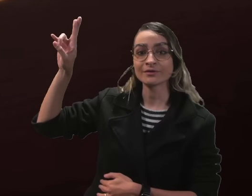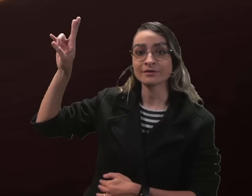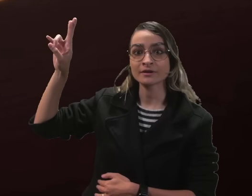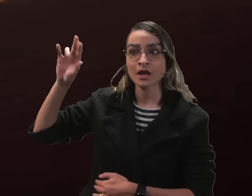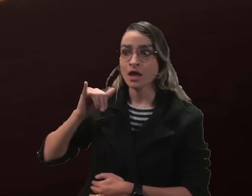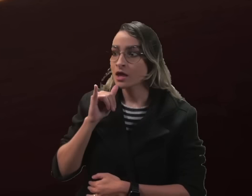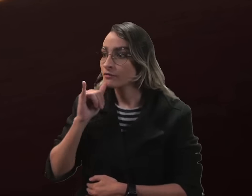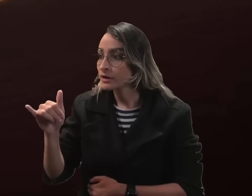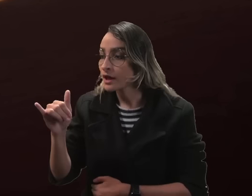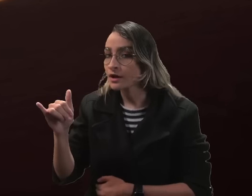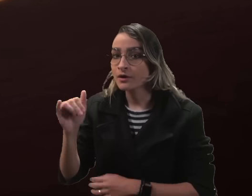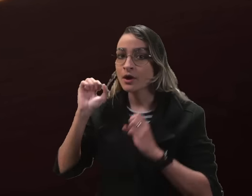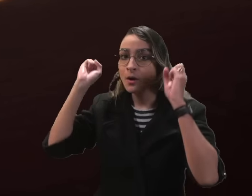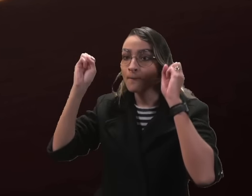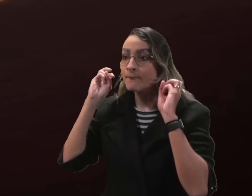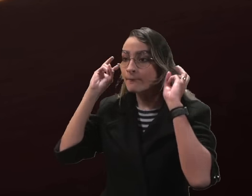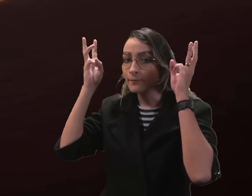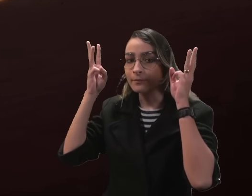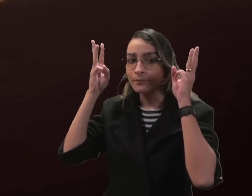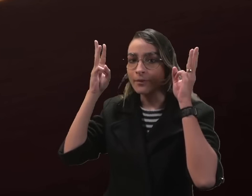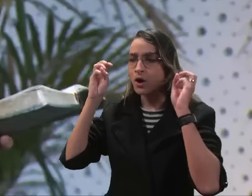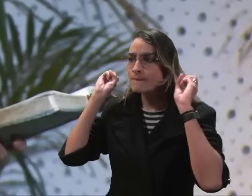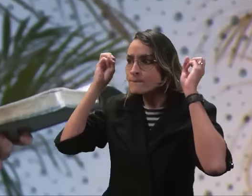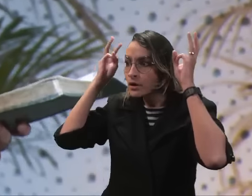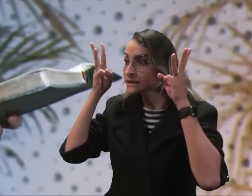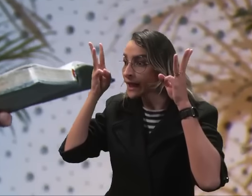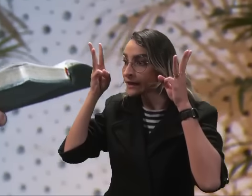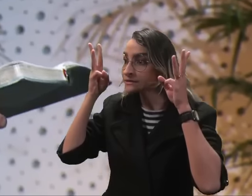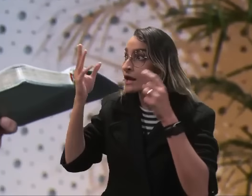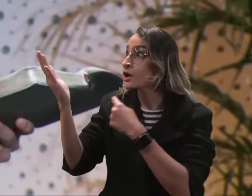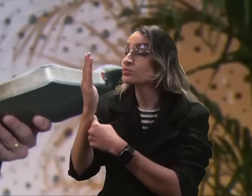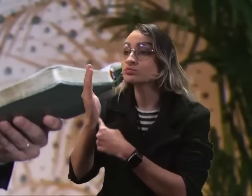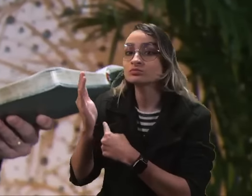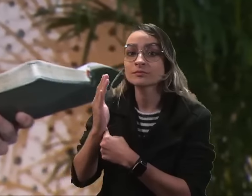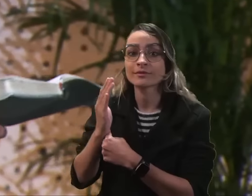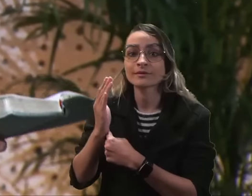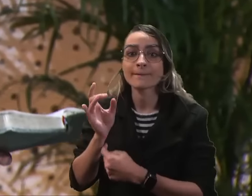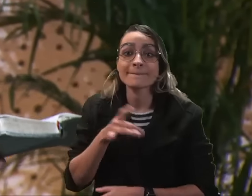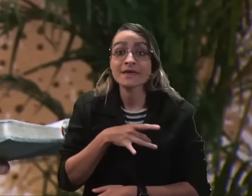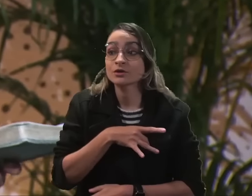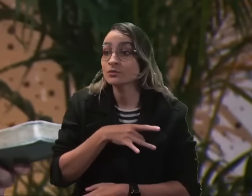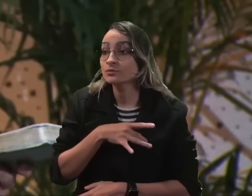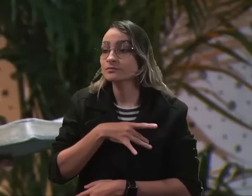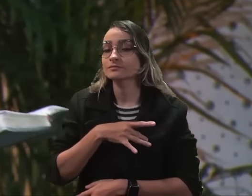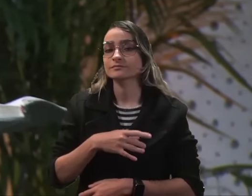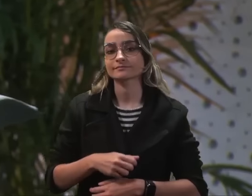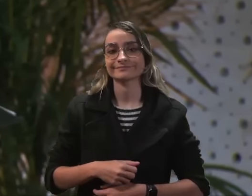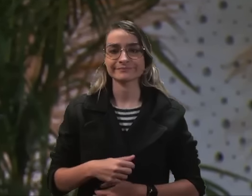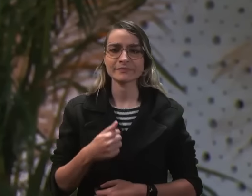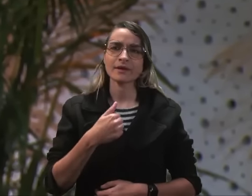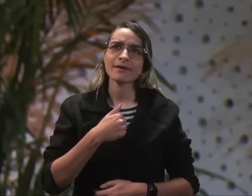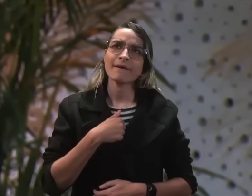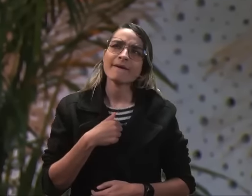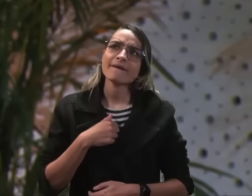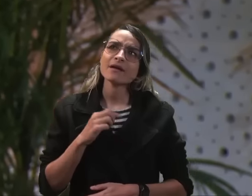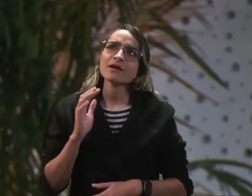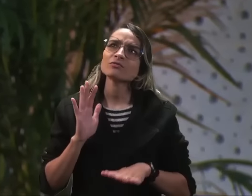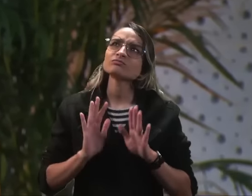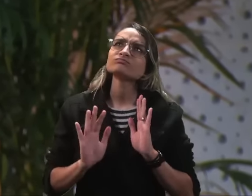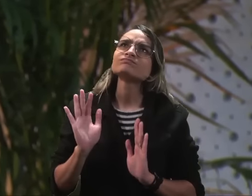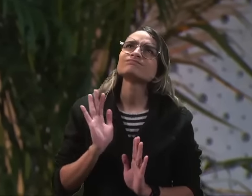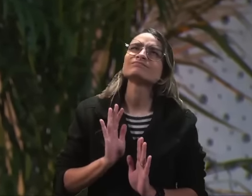eu fico tentando imaginar que o que passava no coração deles quando eles